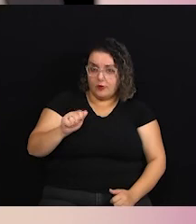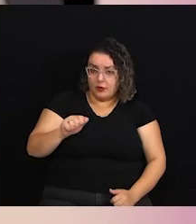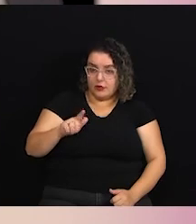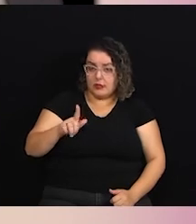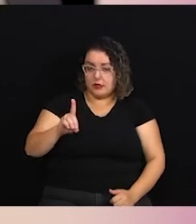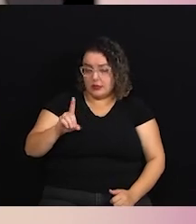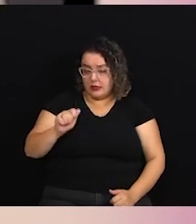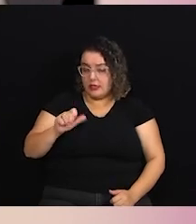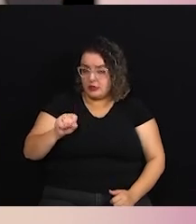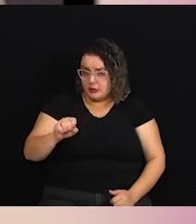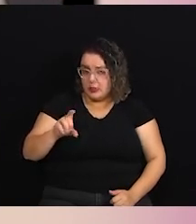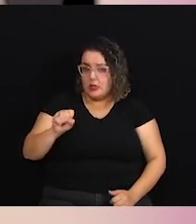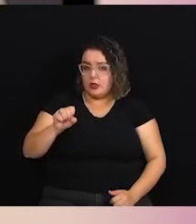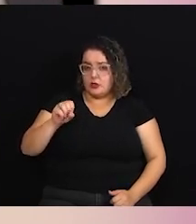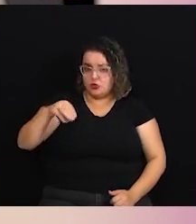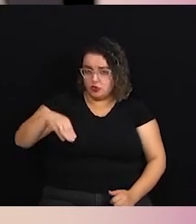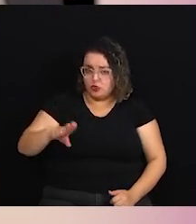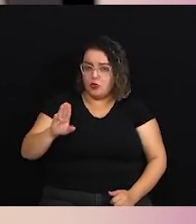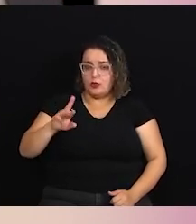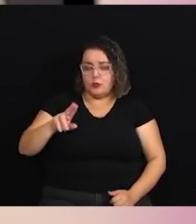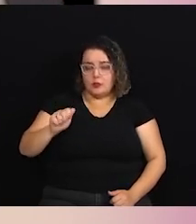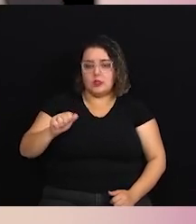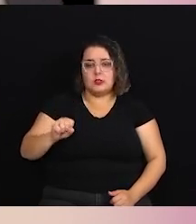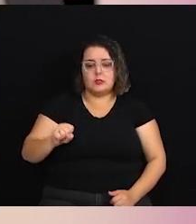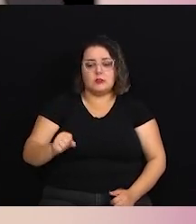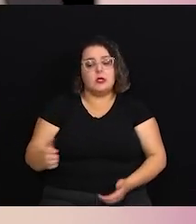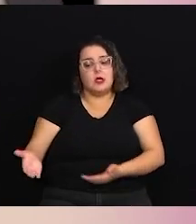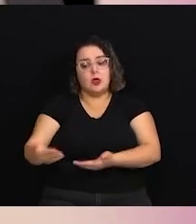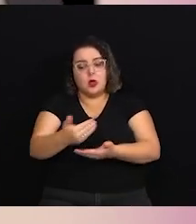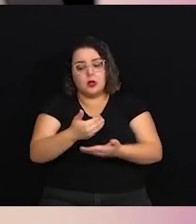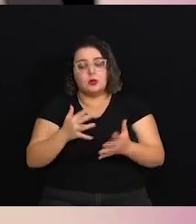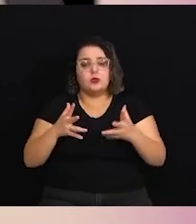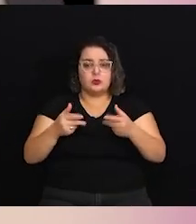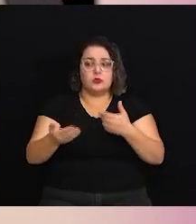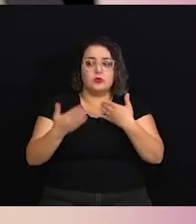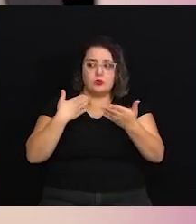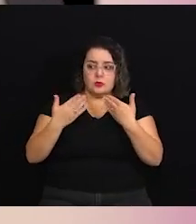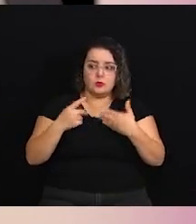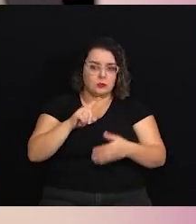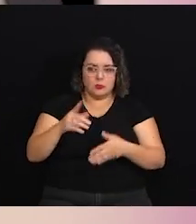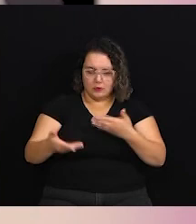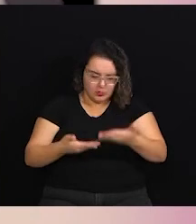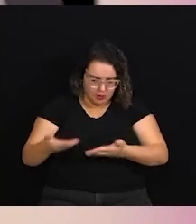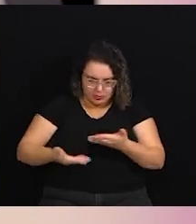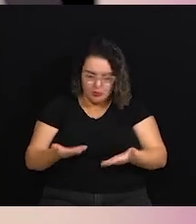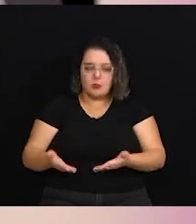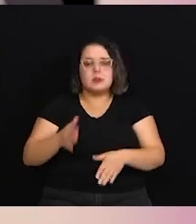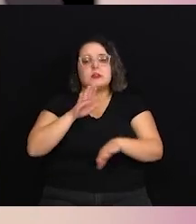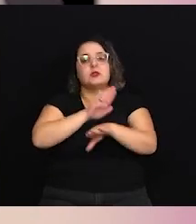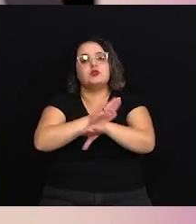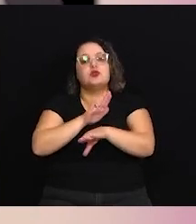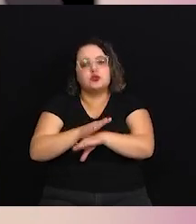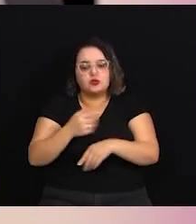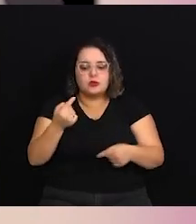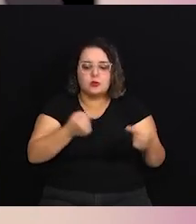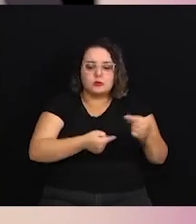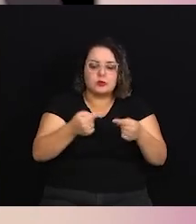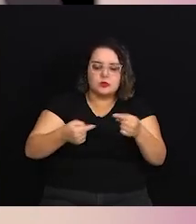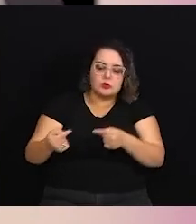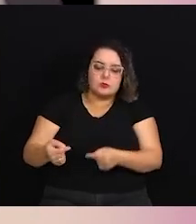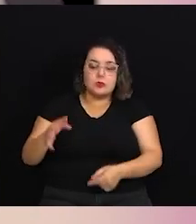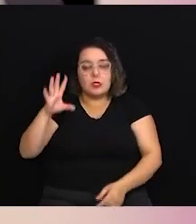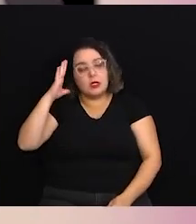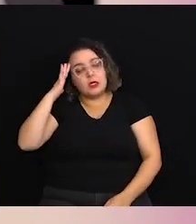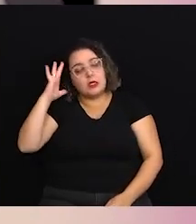aí que acolhe a todos para a uma conversa não fazer um tratamento mas tem ajudamos a